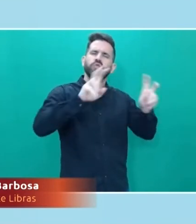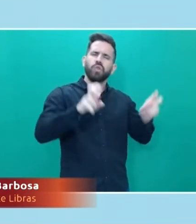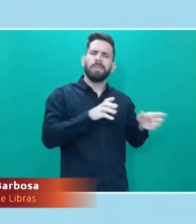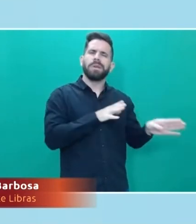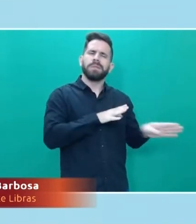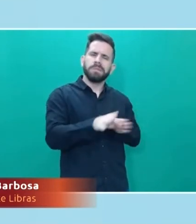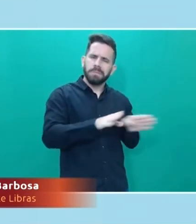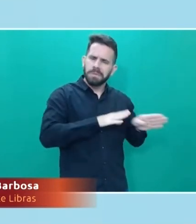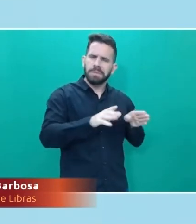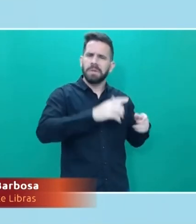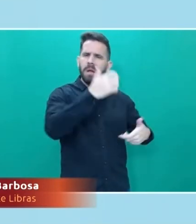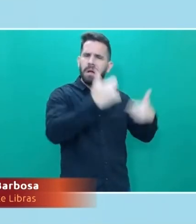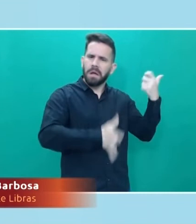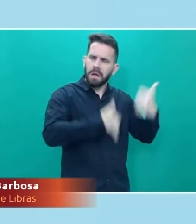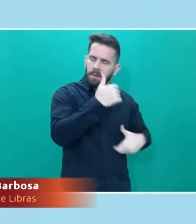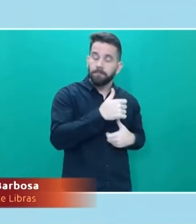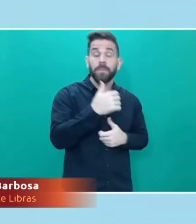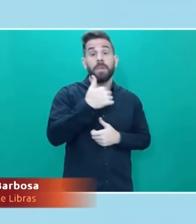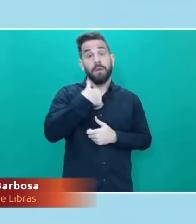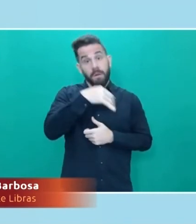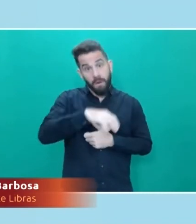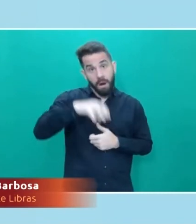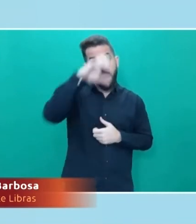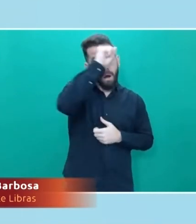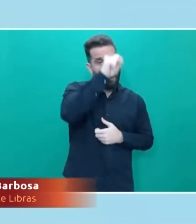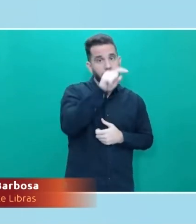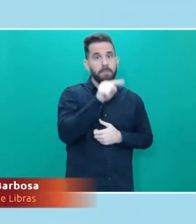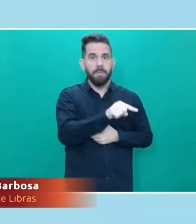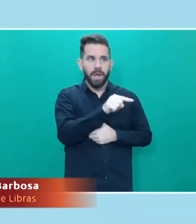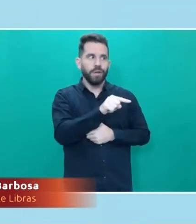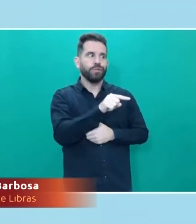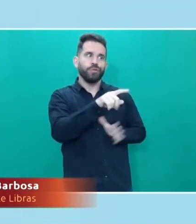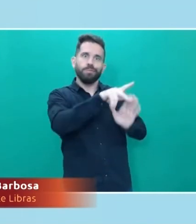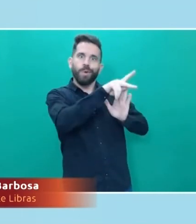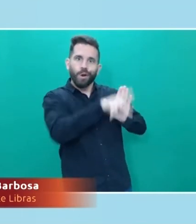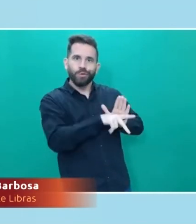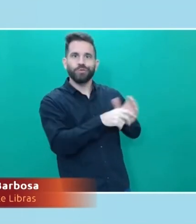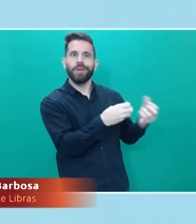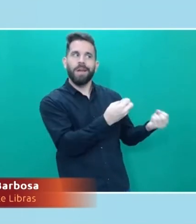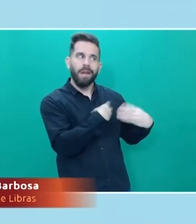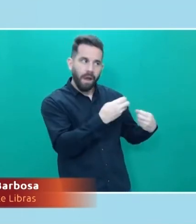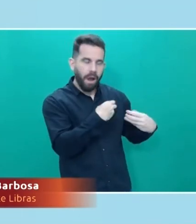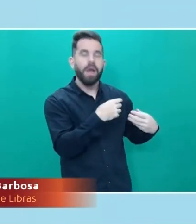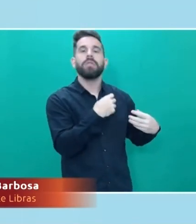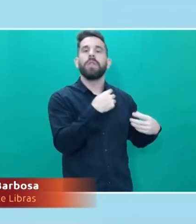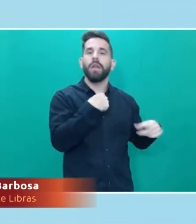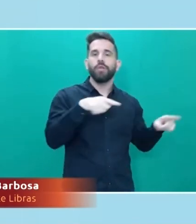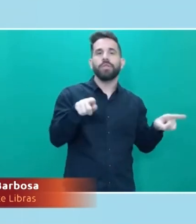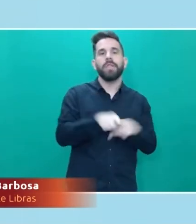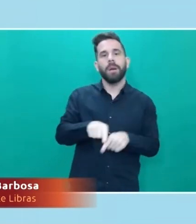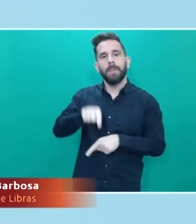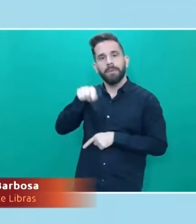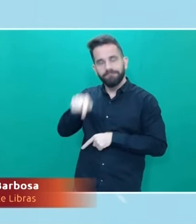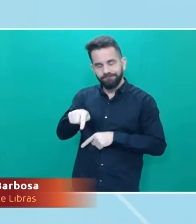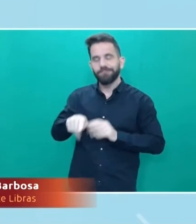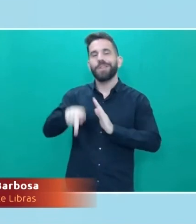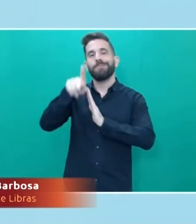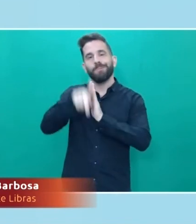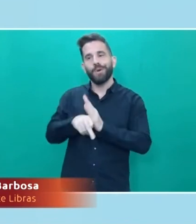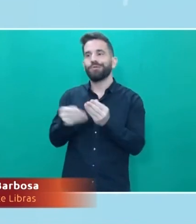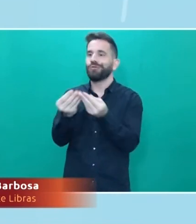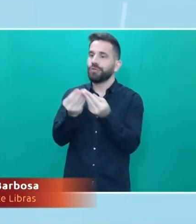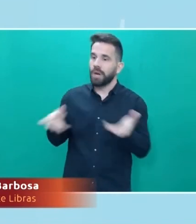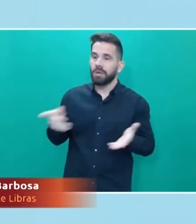e eu aprendi dessa forma. E aqui a gente cobra uma taxinha para quem pode